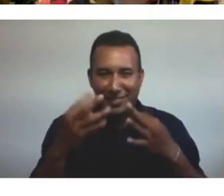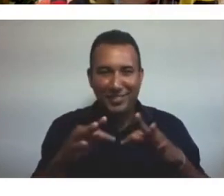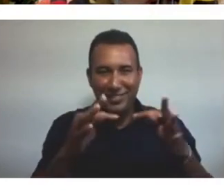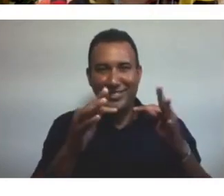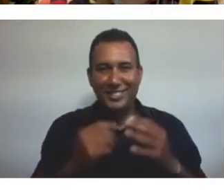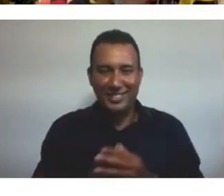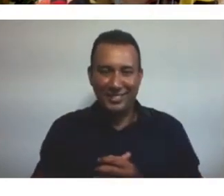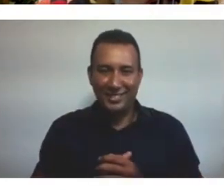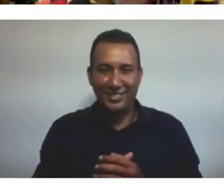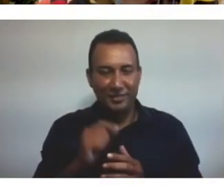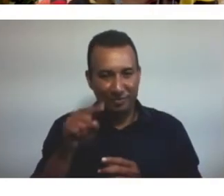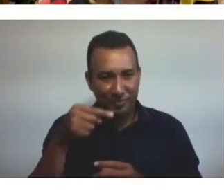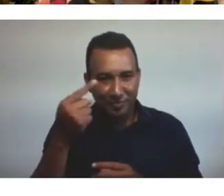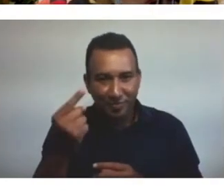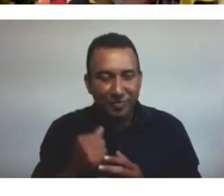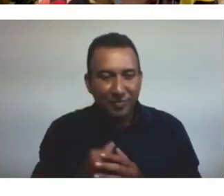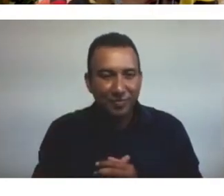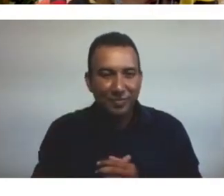Próximo, por favor.